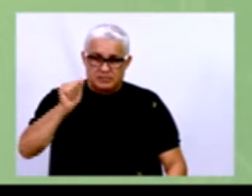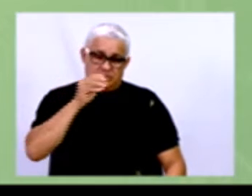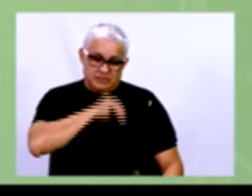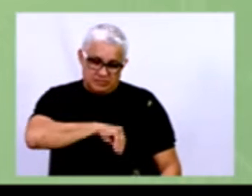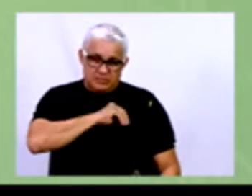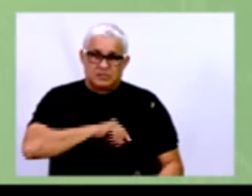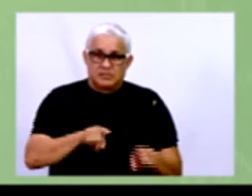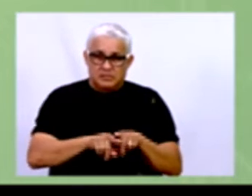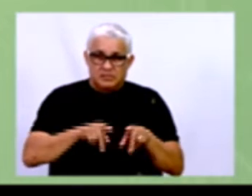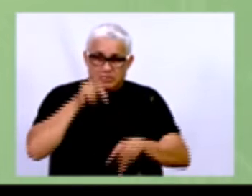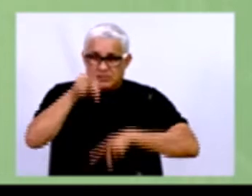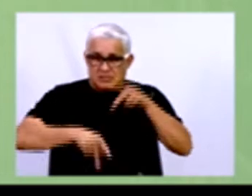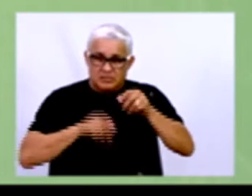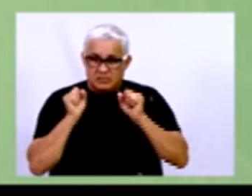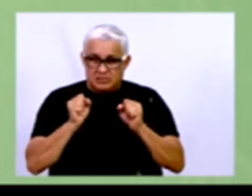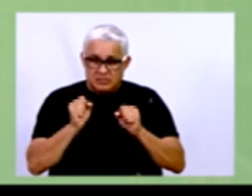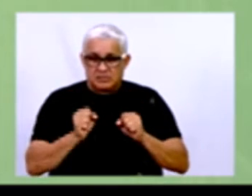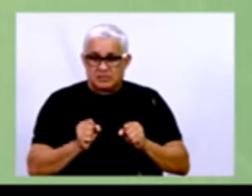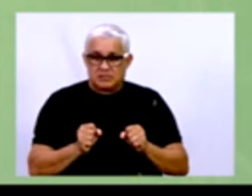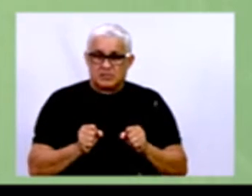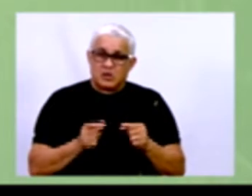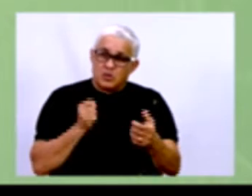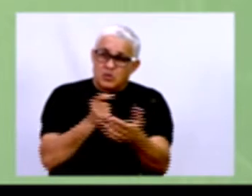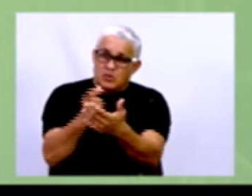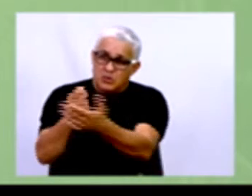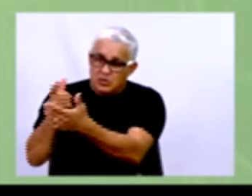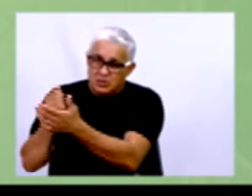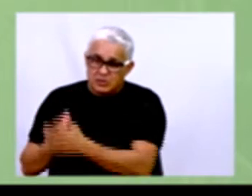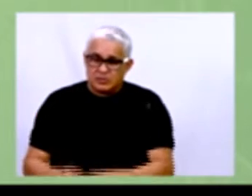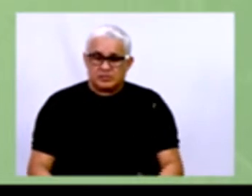ter acesso ao volume de riqueza produzido. Então,